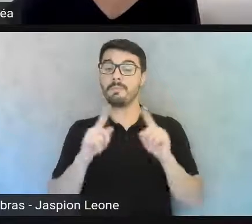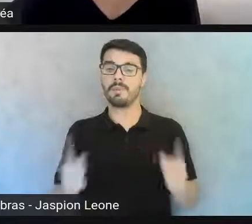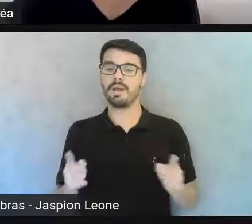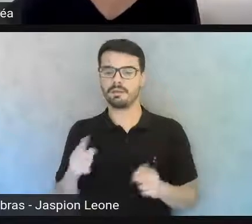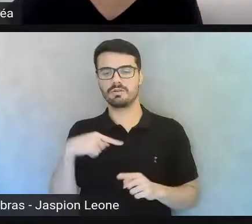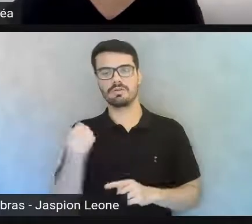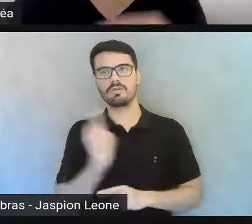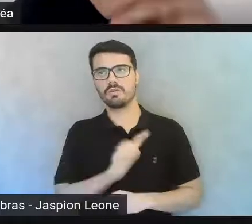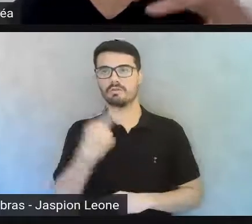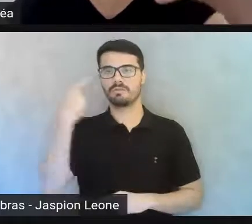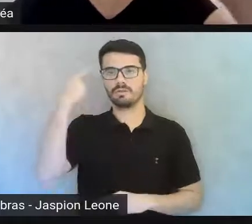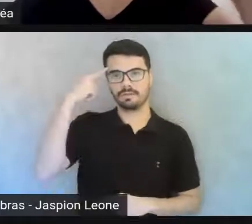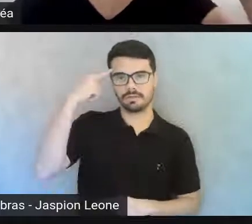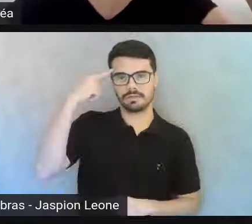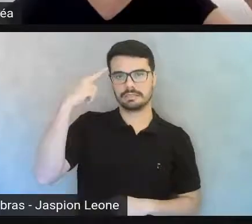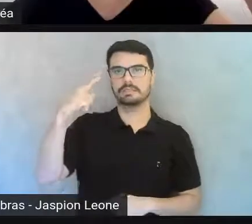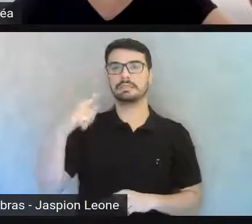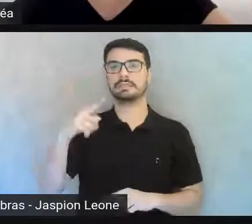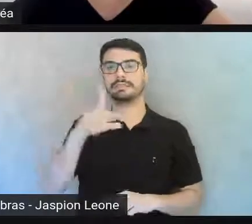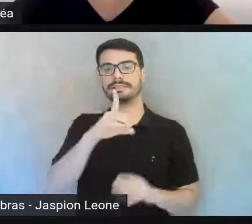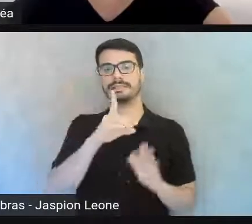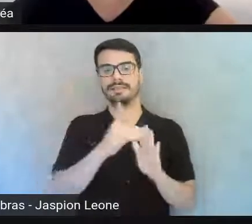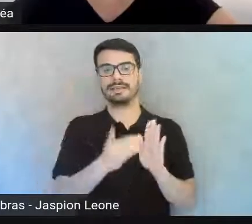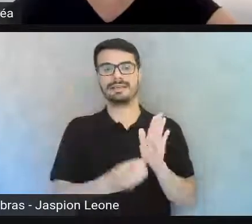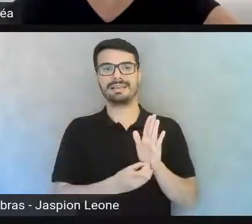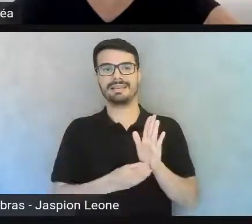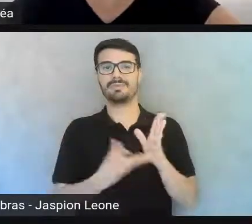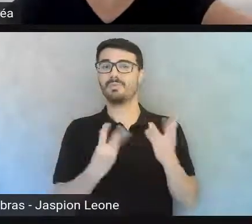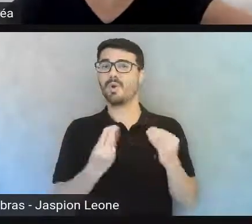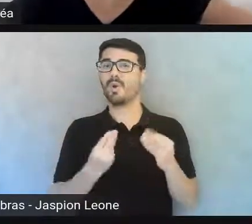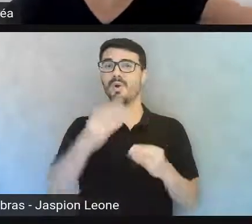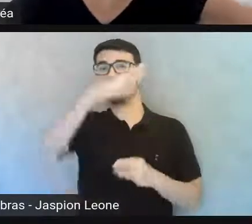ver isso tudo, ele seria um decreto muito geral,